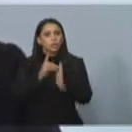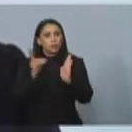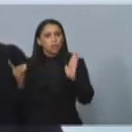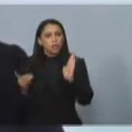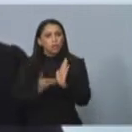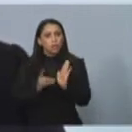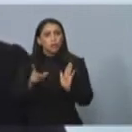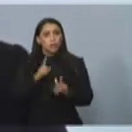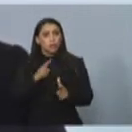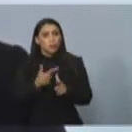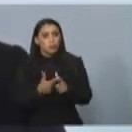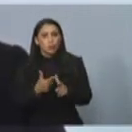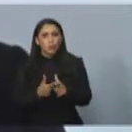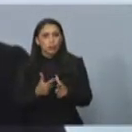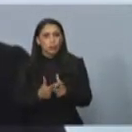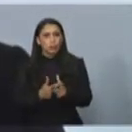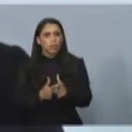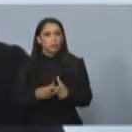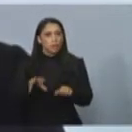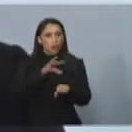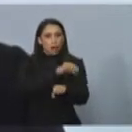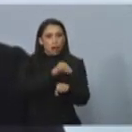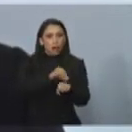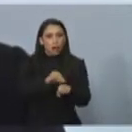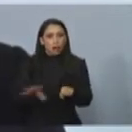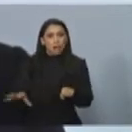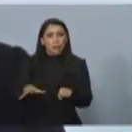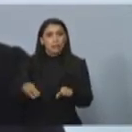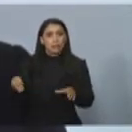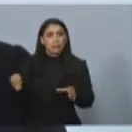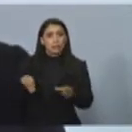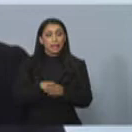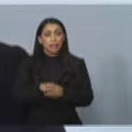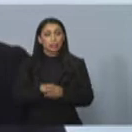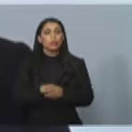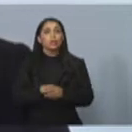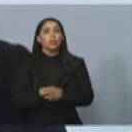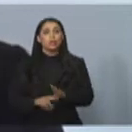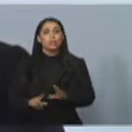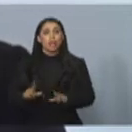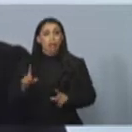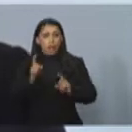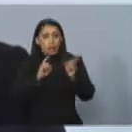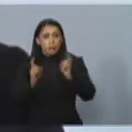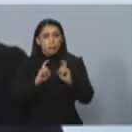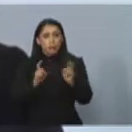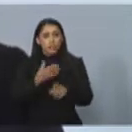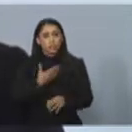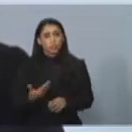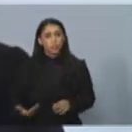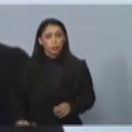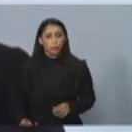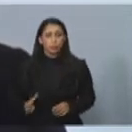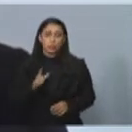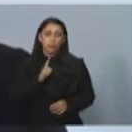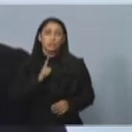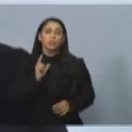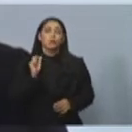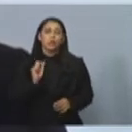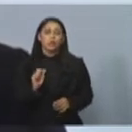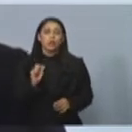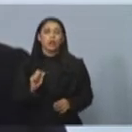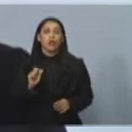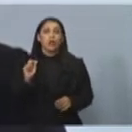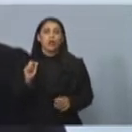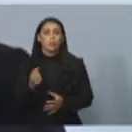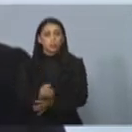salvaguardas para uso compartilhado de dados dentro da administração pública, em violação tanto ao espírito da Lei Geral de Proteção de Dados Pessoais como